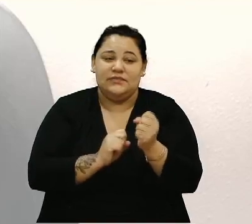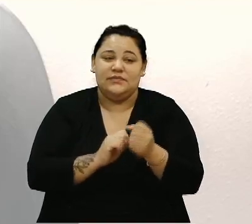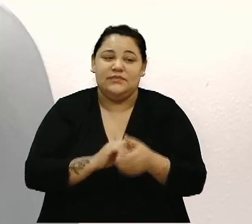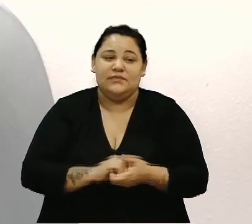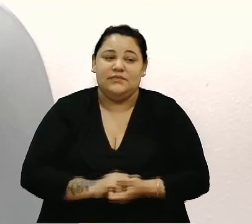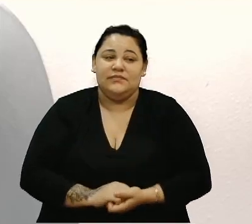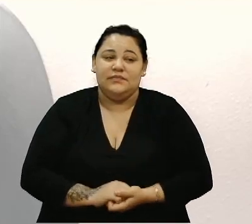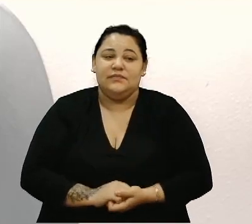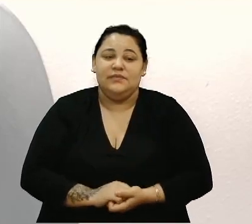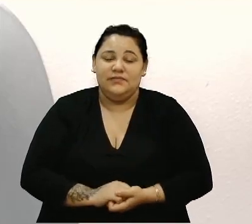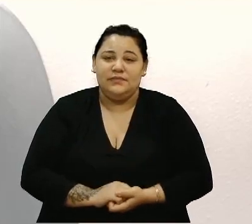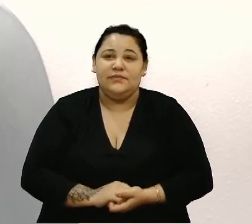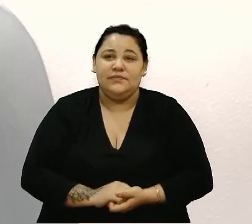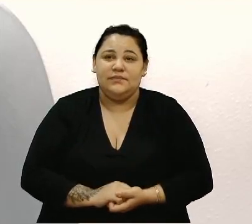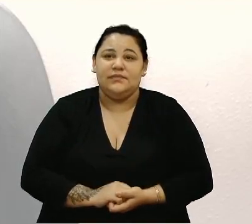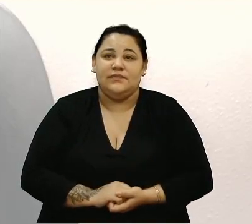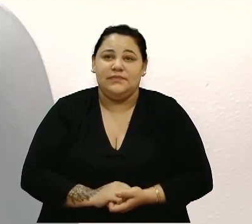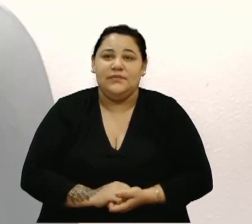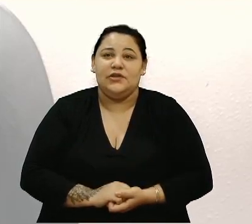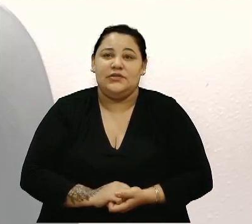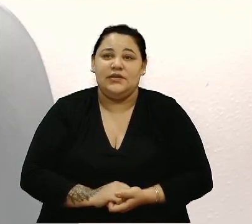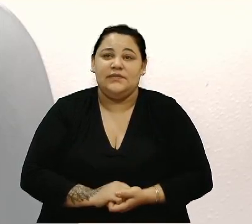eu vi praticamente